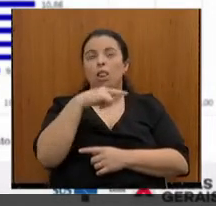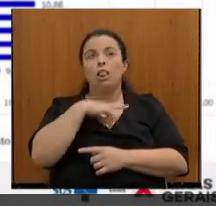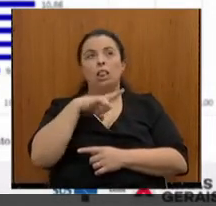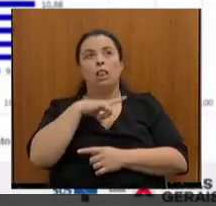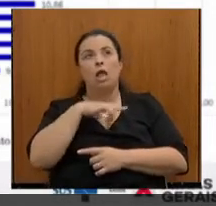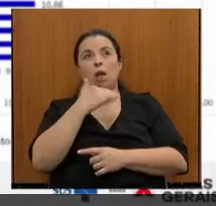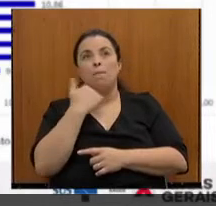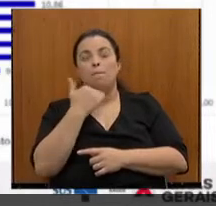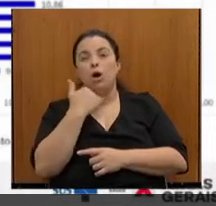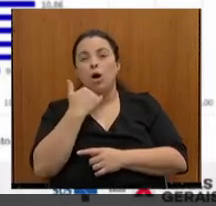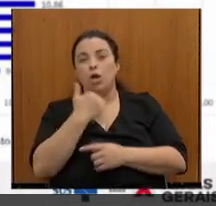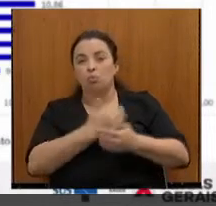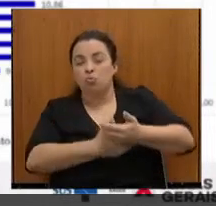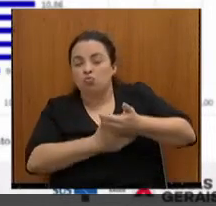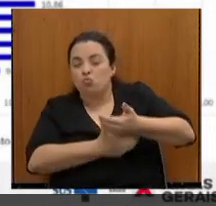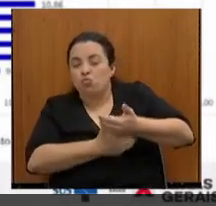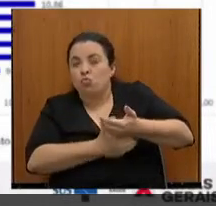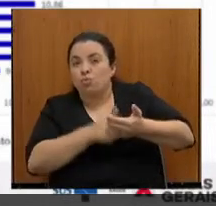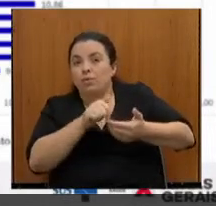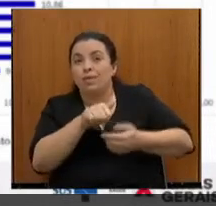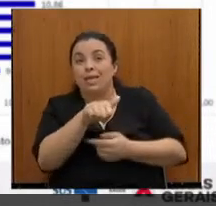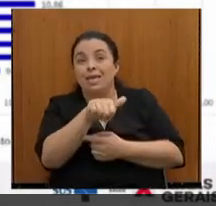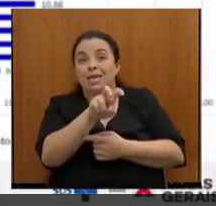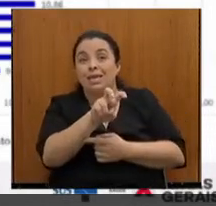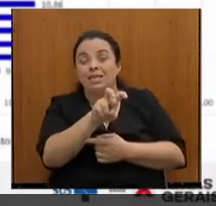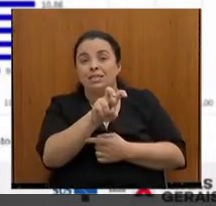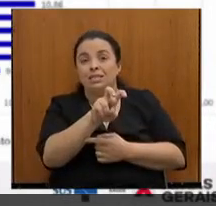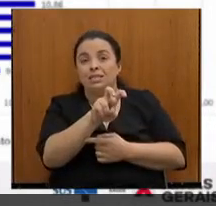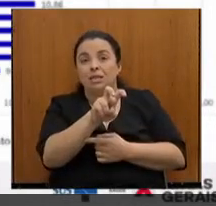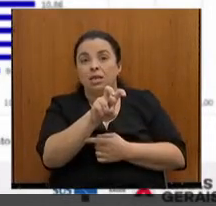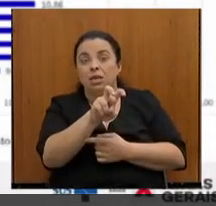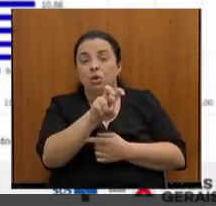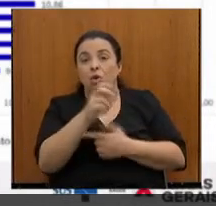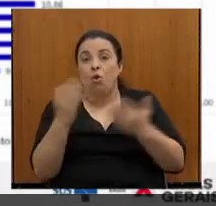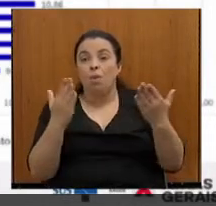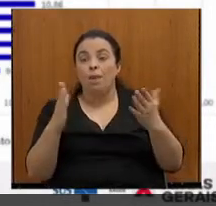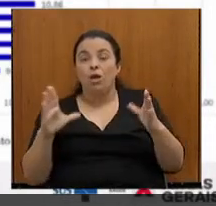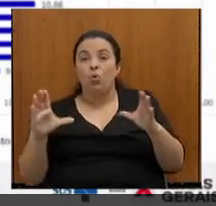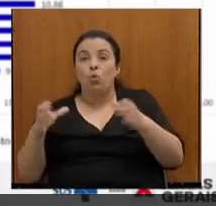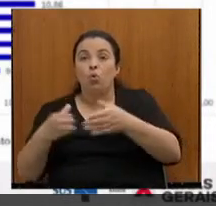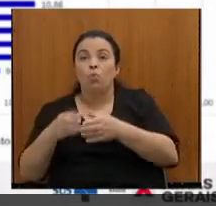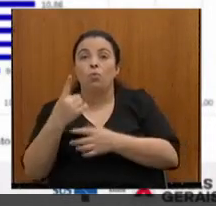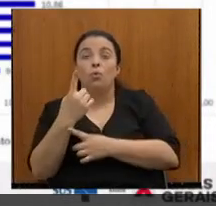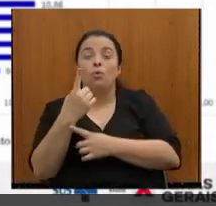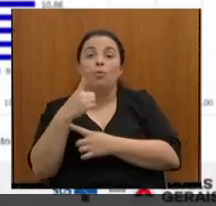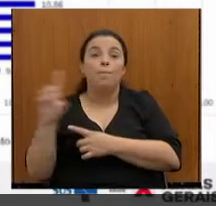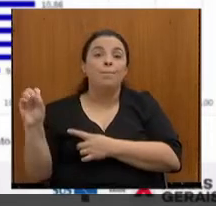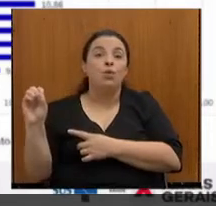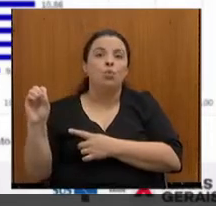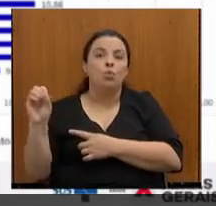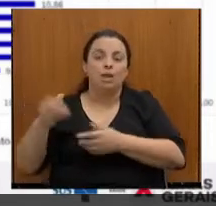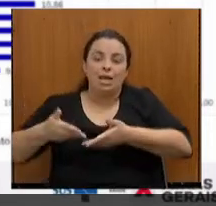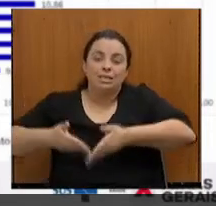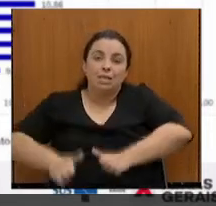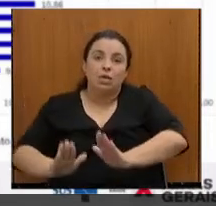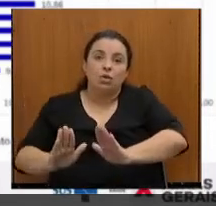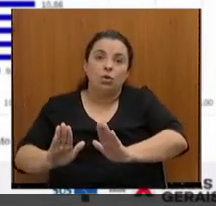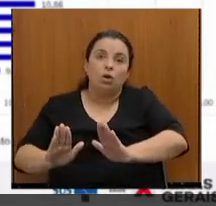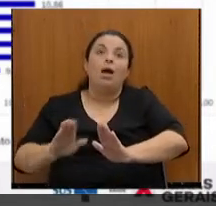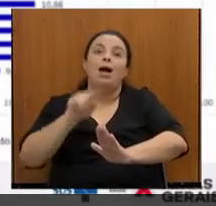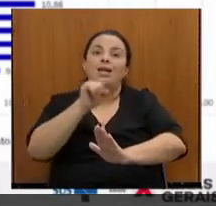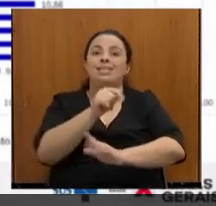de 15 para cada 1000 nascidos vivos, enquanto Pouso Alegre tem uma mortalidade infantil de